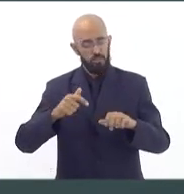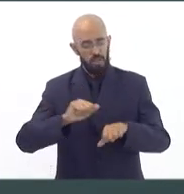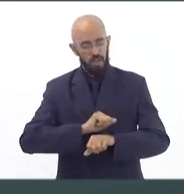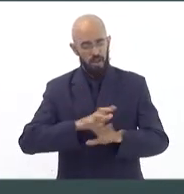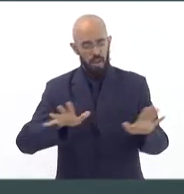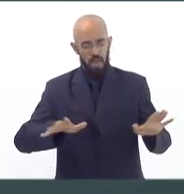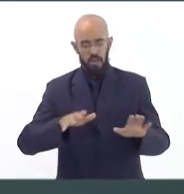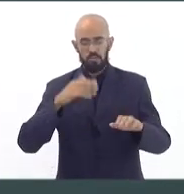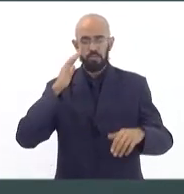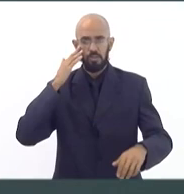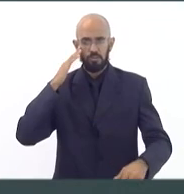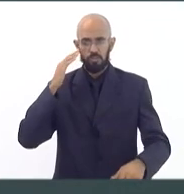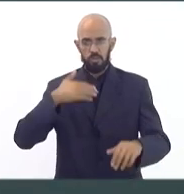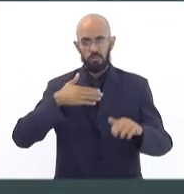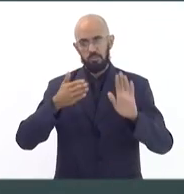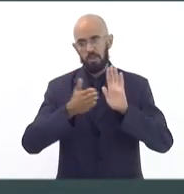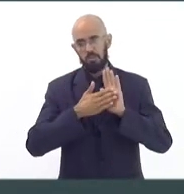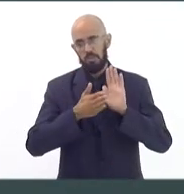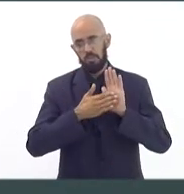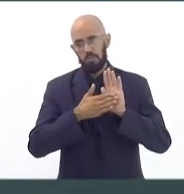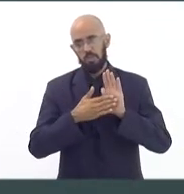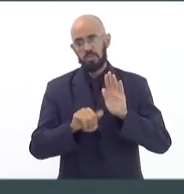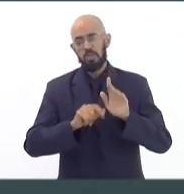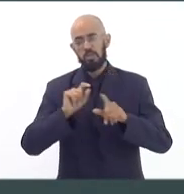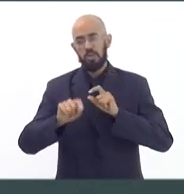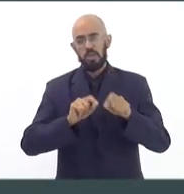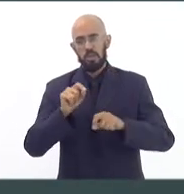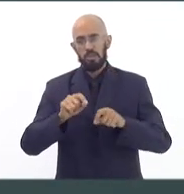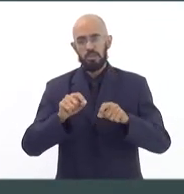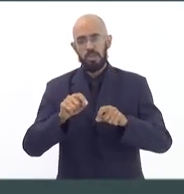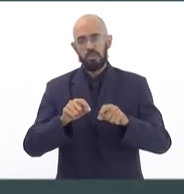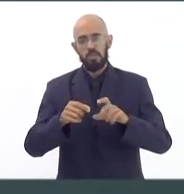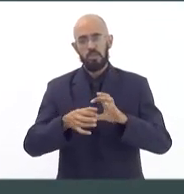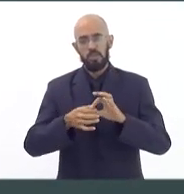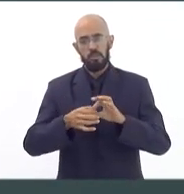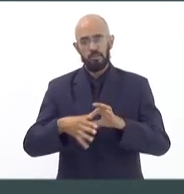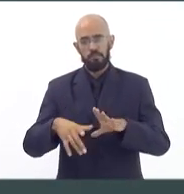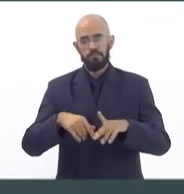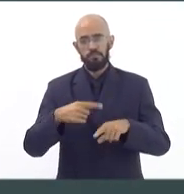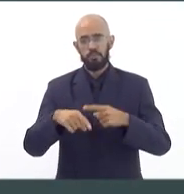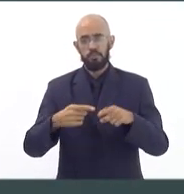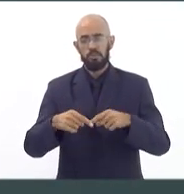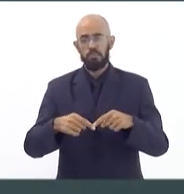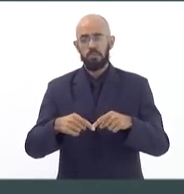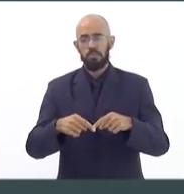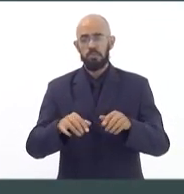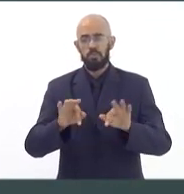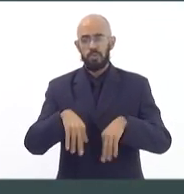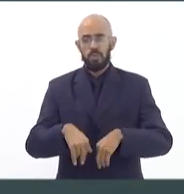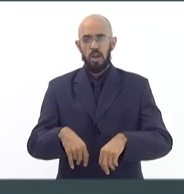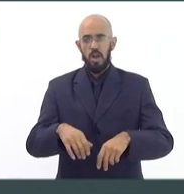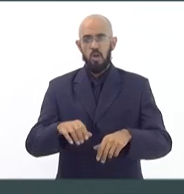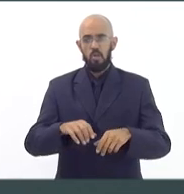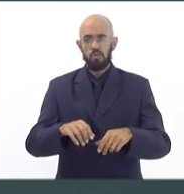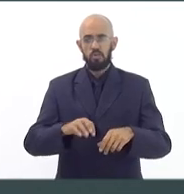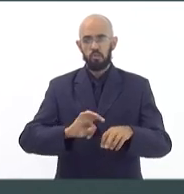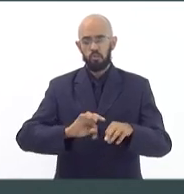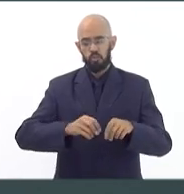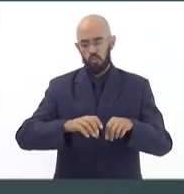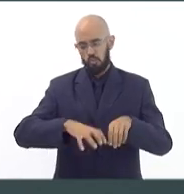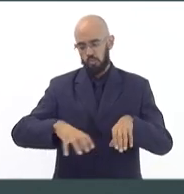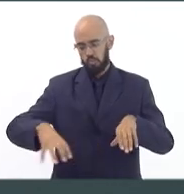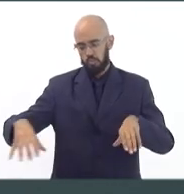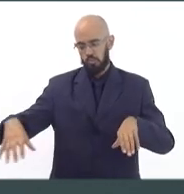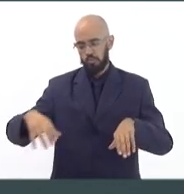procedente aí eu proponho aqueles mineração deve ser autorizado somente no final da tela econômica e com a aprovação das entidades